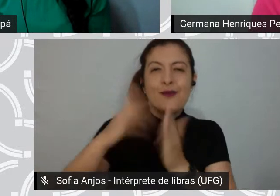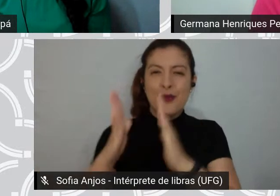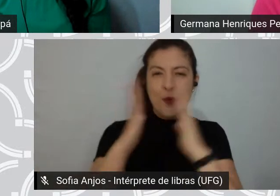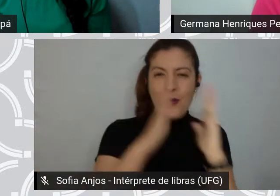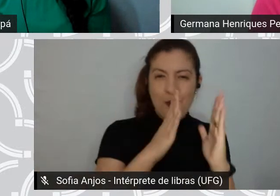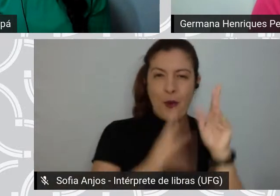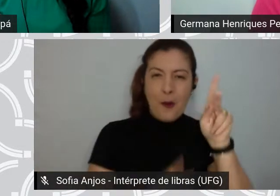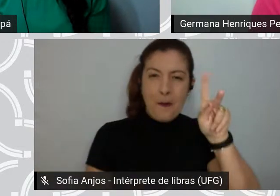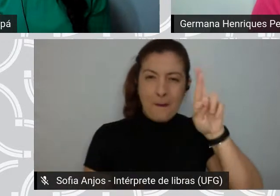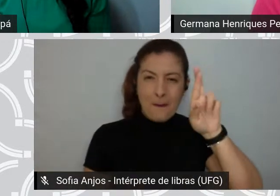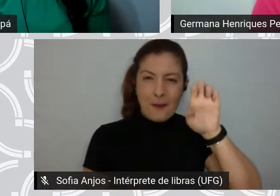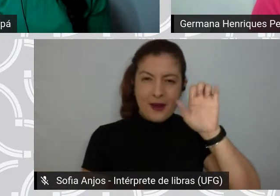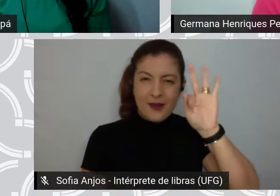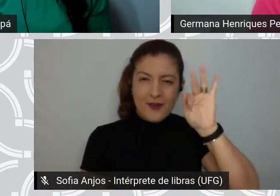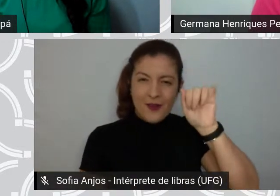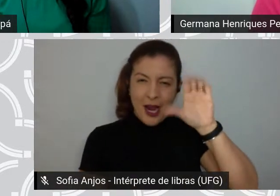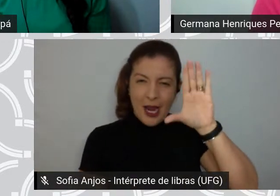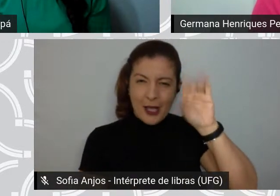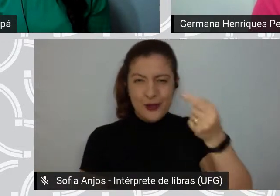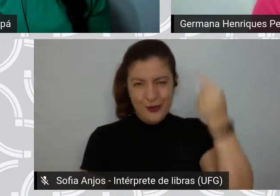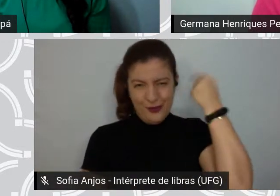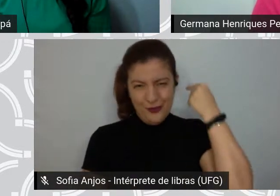né, ele diz,